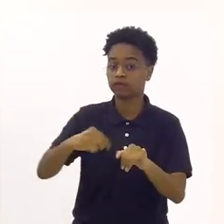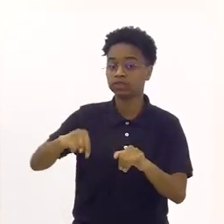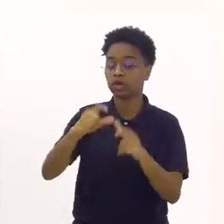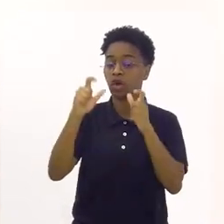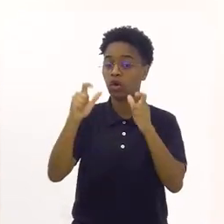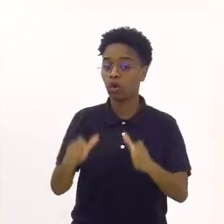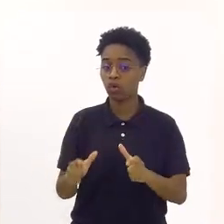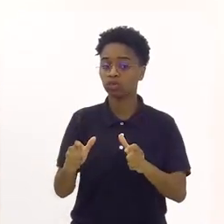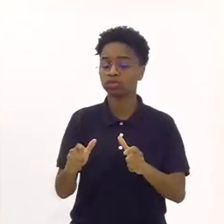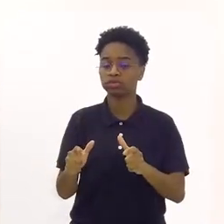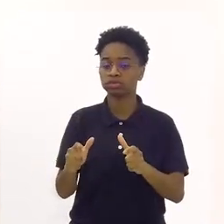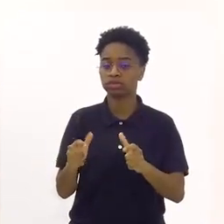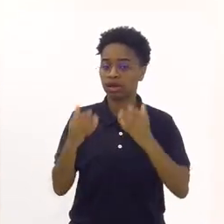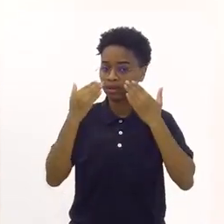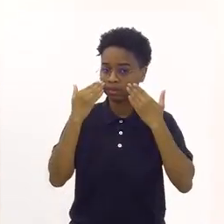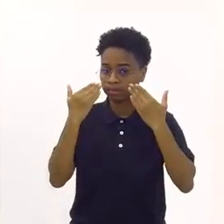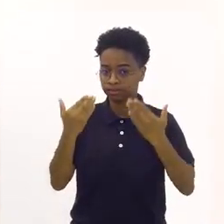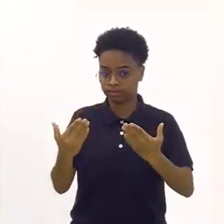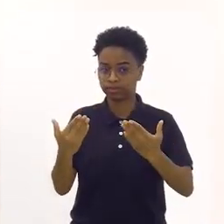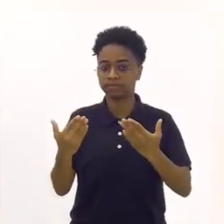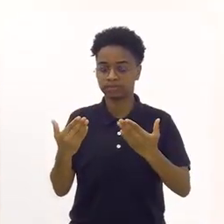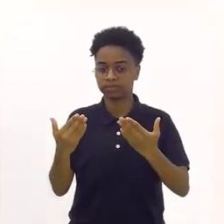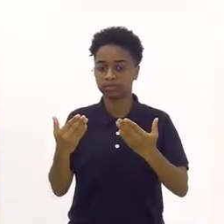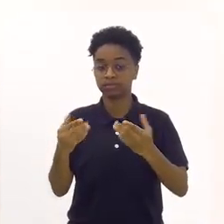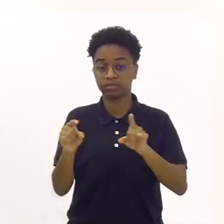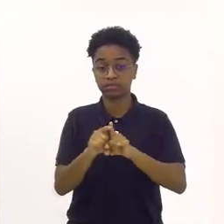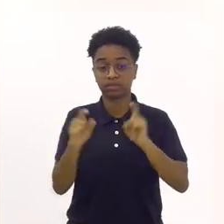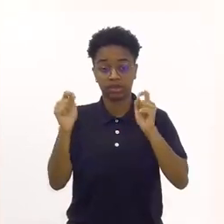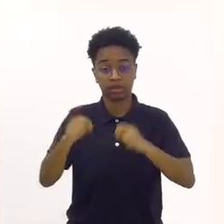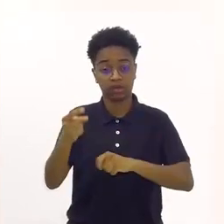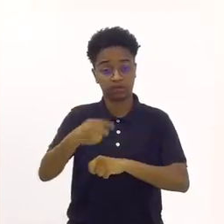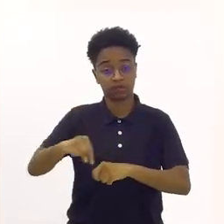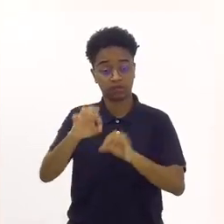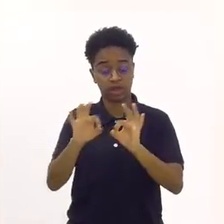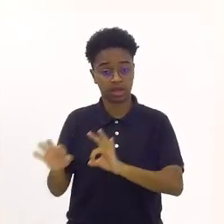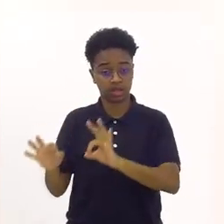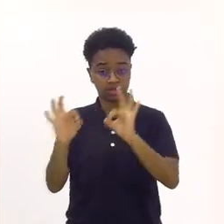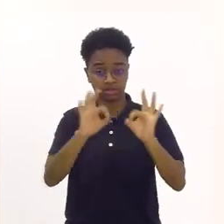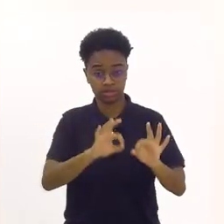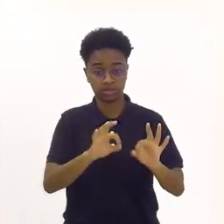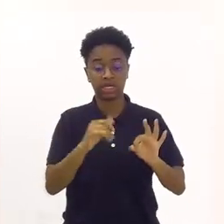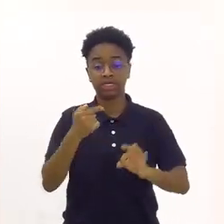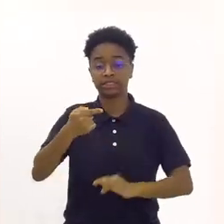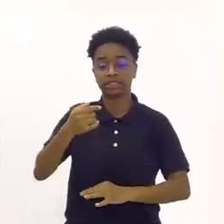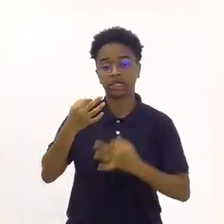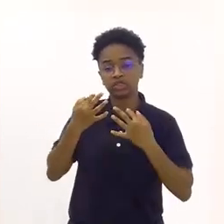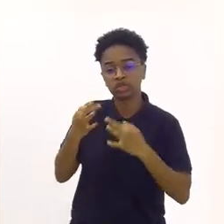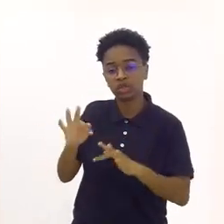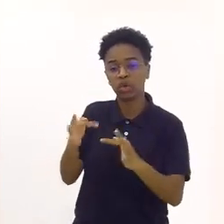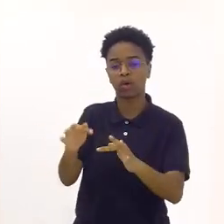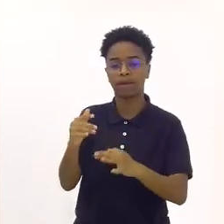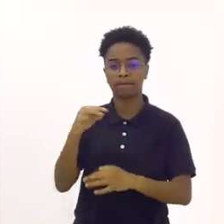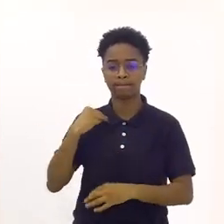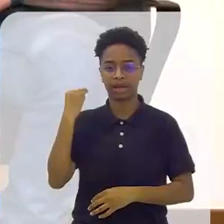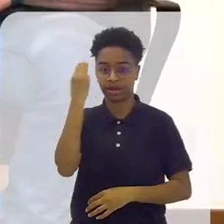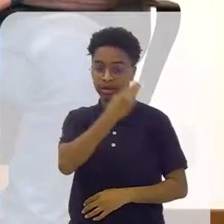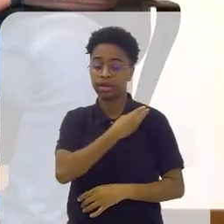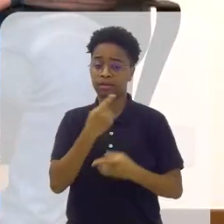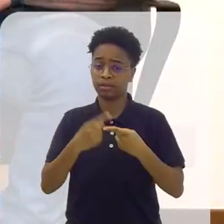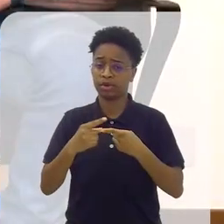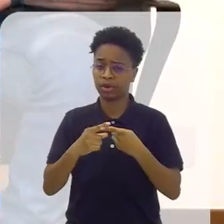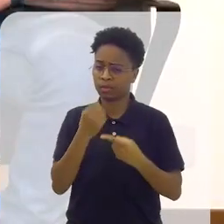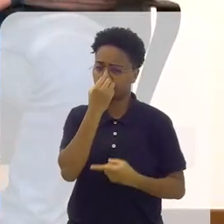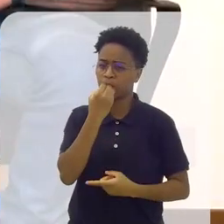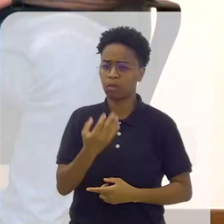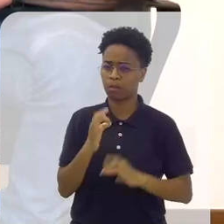vocês aonde será essa próxima apresentação, para que vocês possam assistir às Sete Dores de Maria, porque